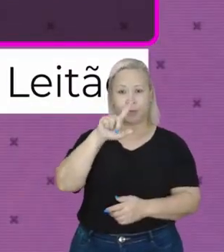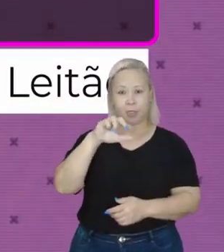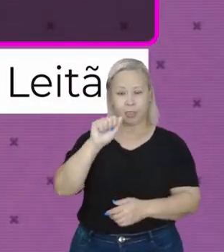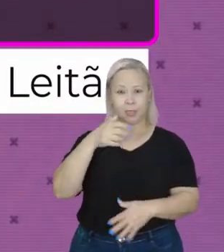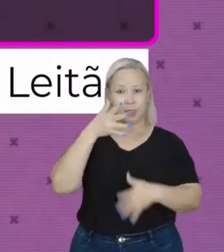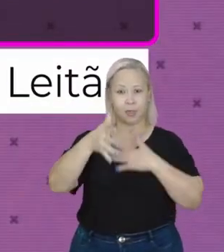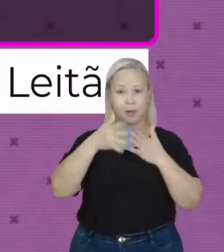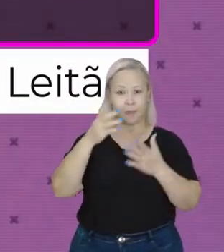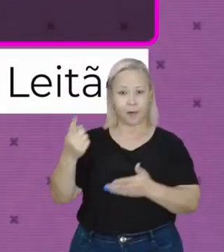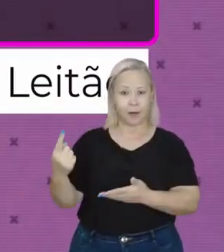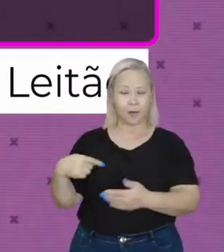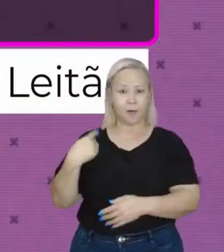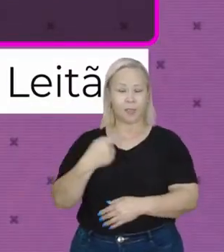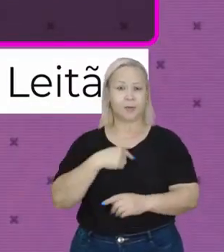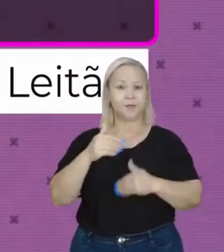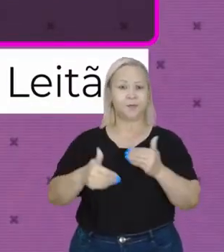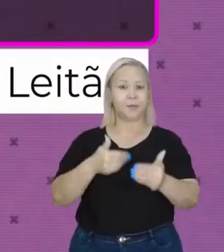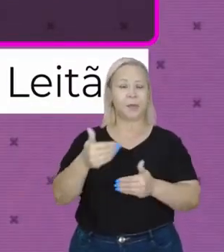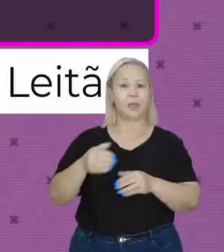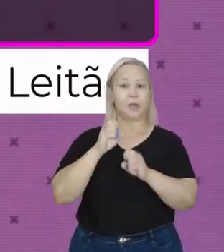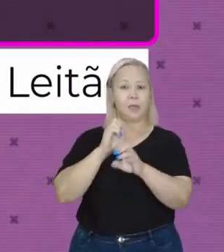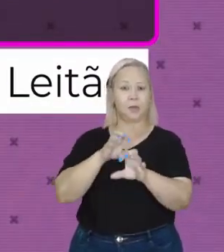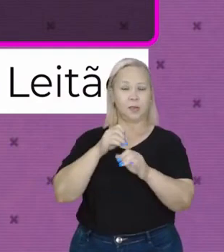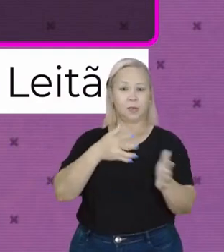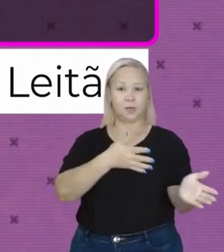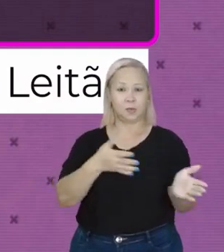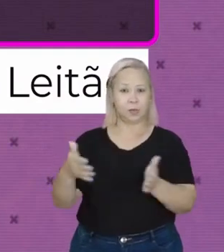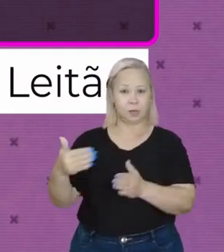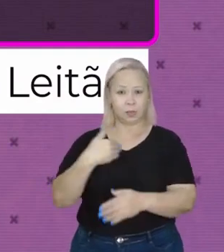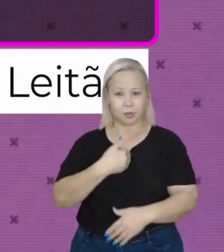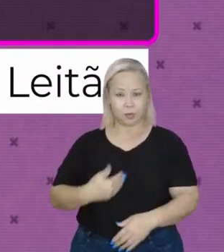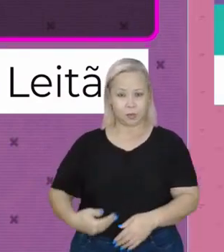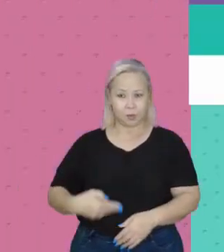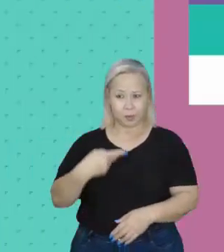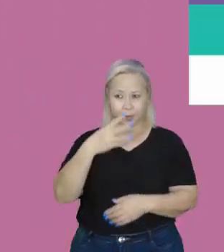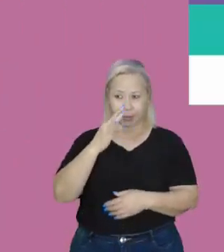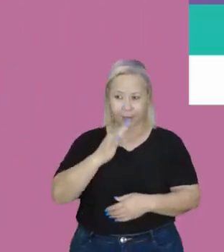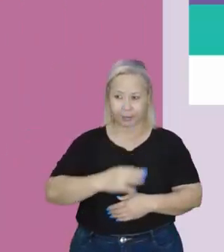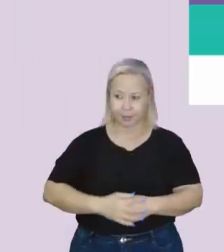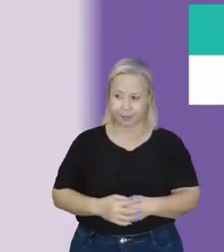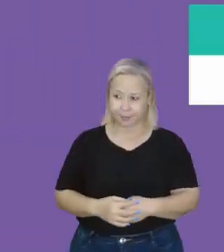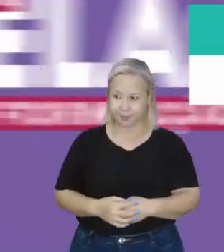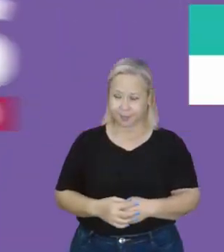fala conosco sobre os avanços na educação durante os governos petistas.